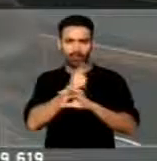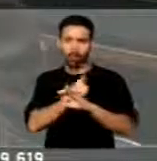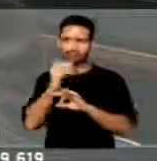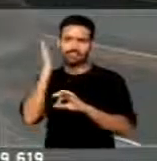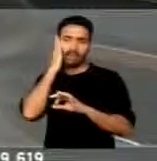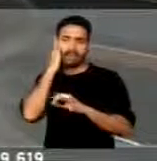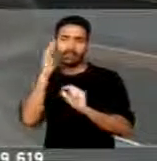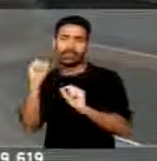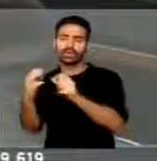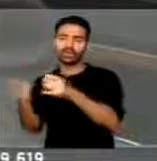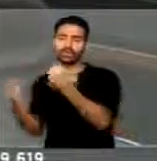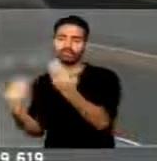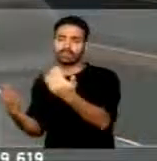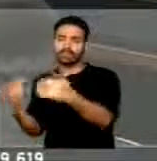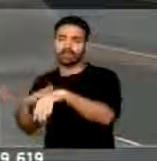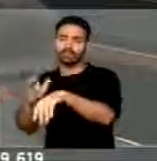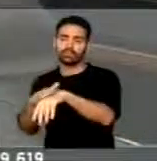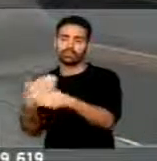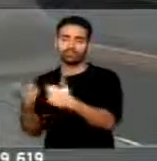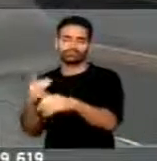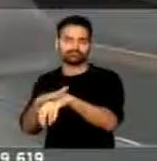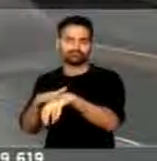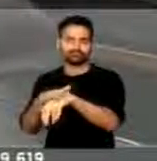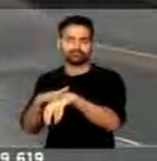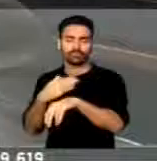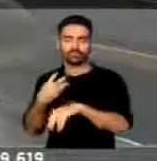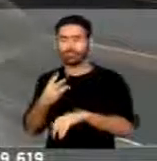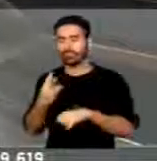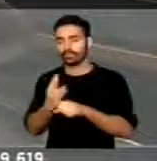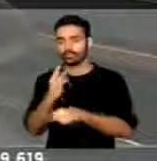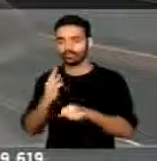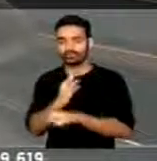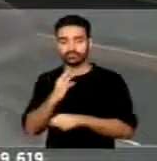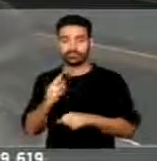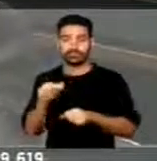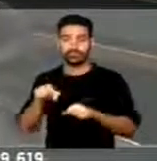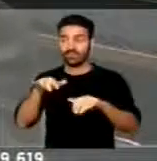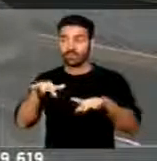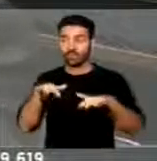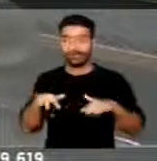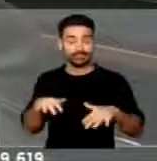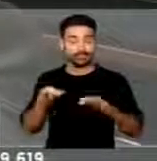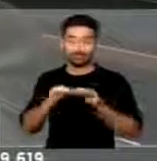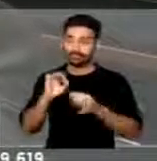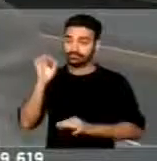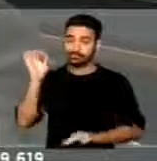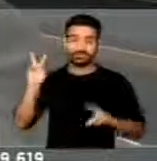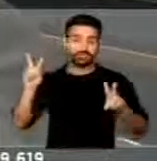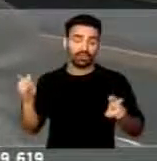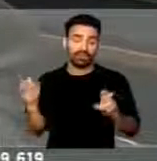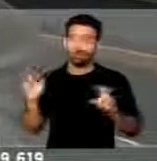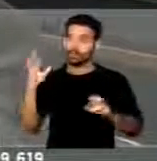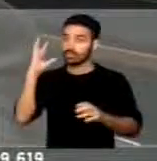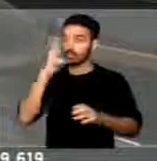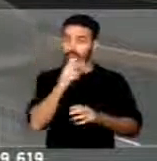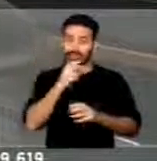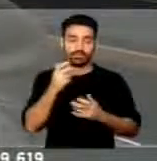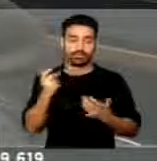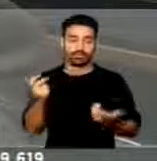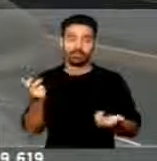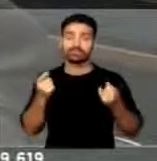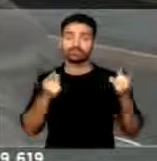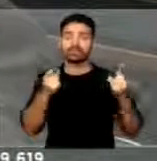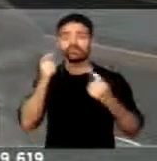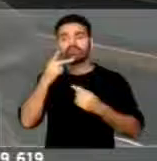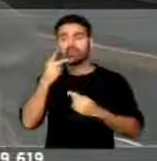Então, eu faria... Em uma audiência não dá para esgotar esse tema, presidente. A gente tem que... A Marinês sugeriu aí